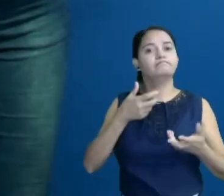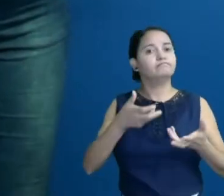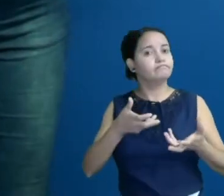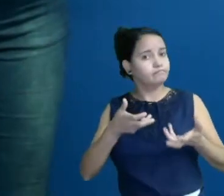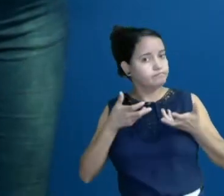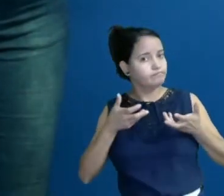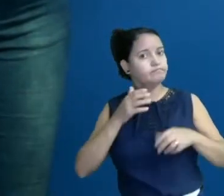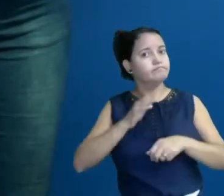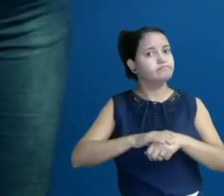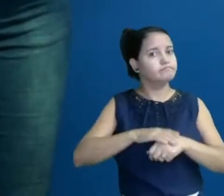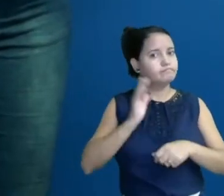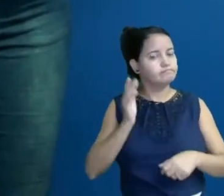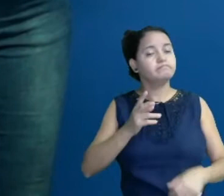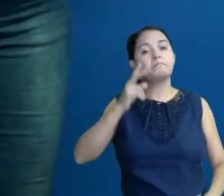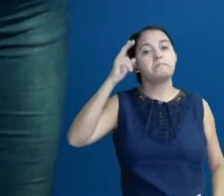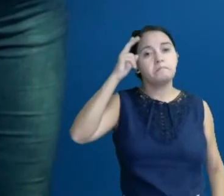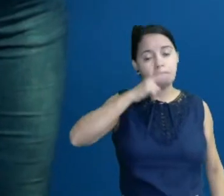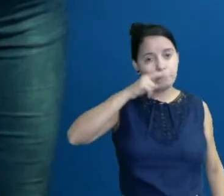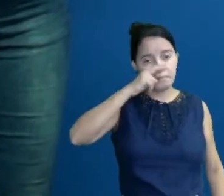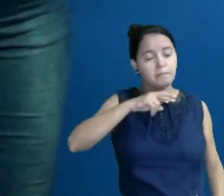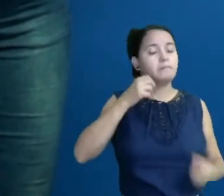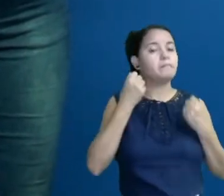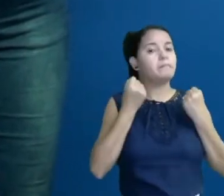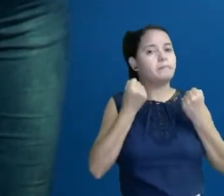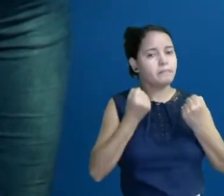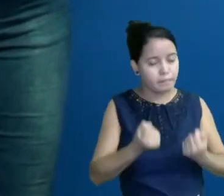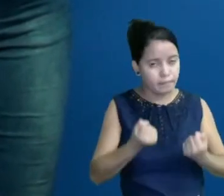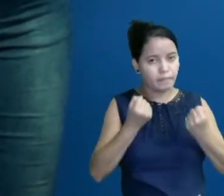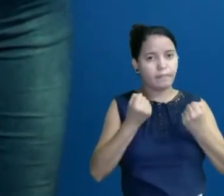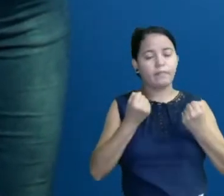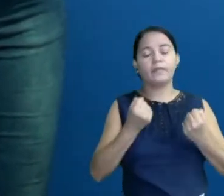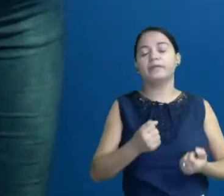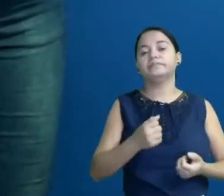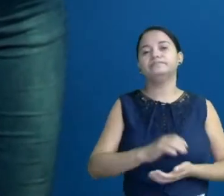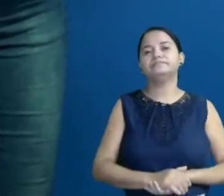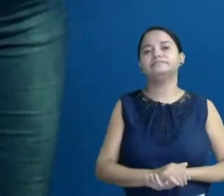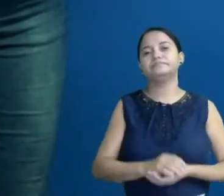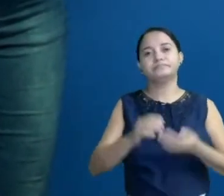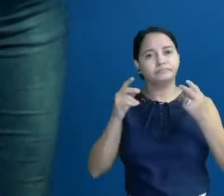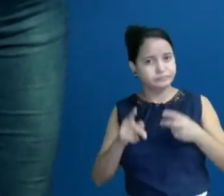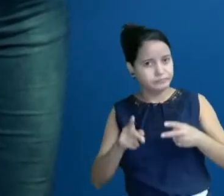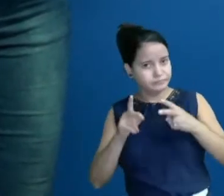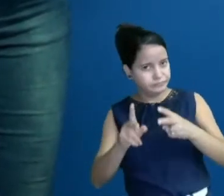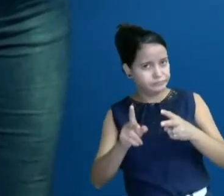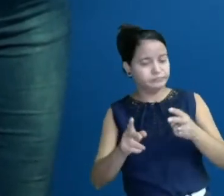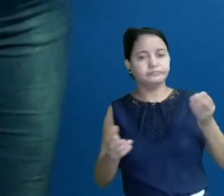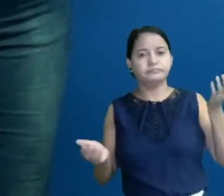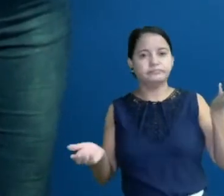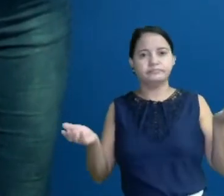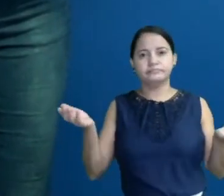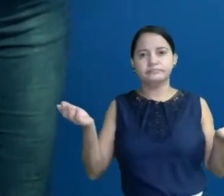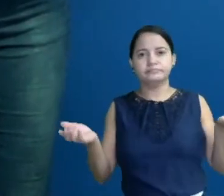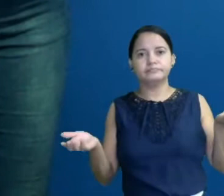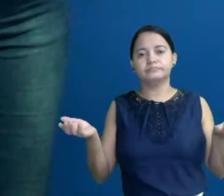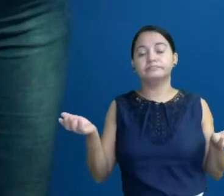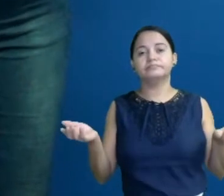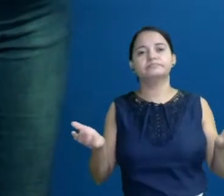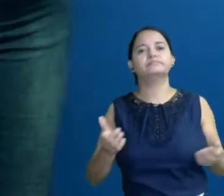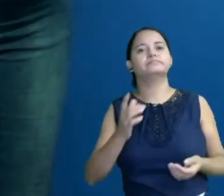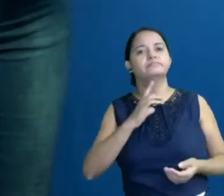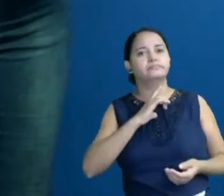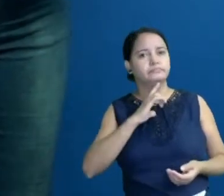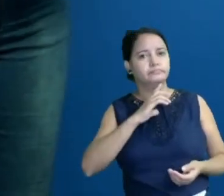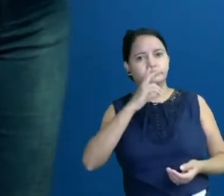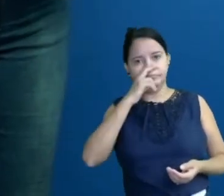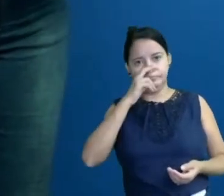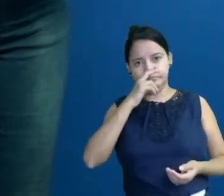mesmo peso do objeto a ser acrescentado tão tem uma uma bandeja com a tem outra da balança E aí eles têm